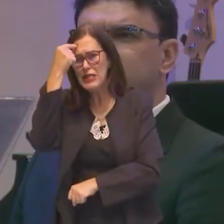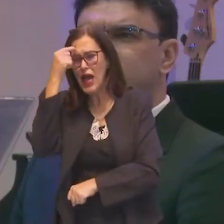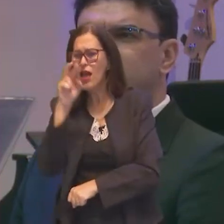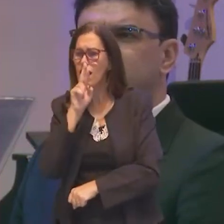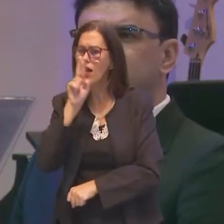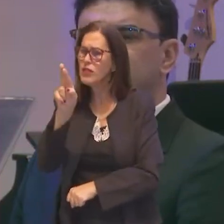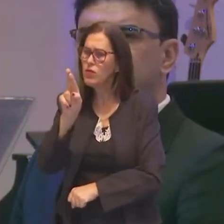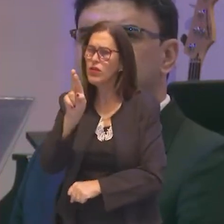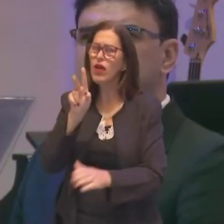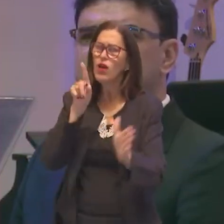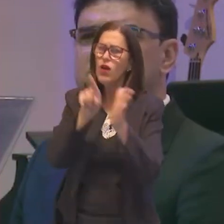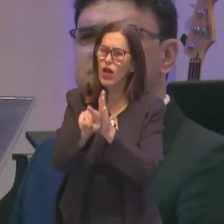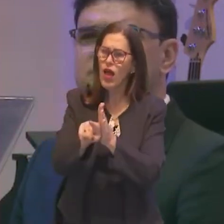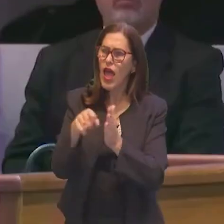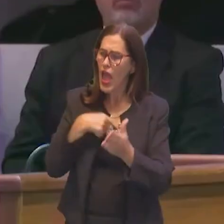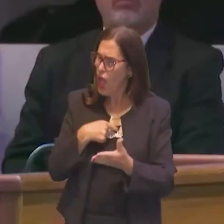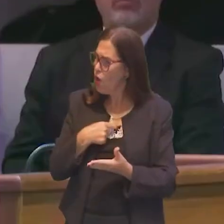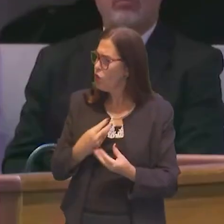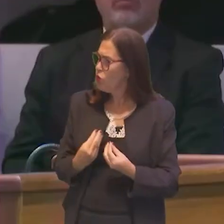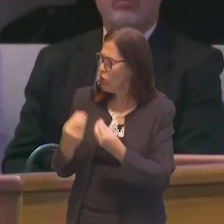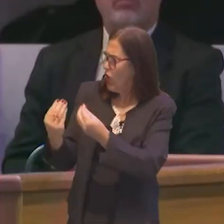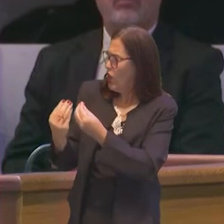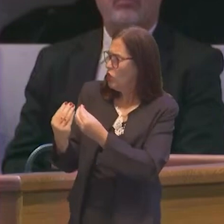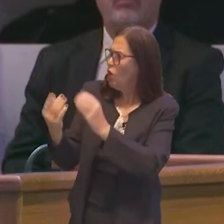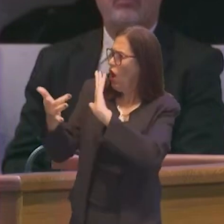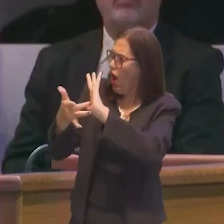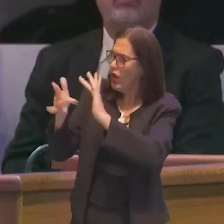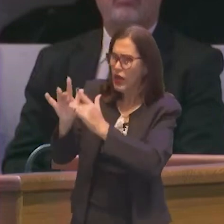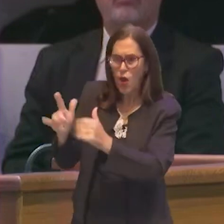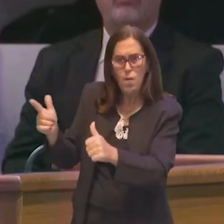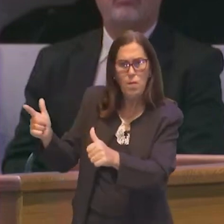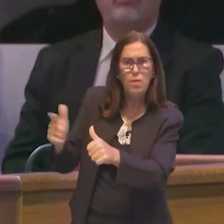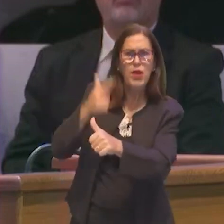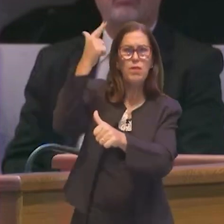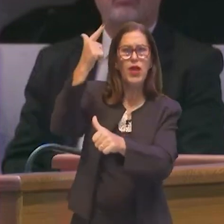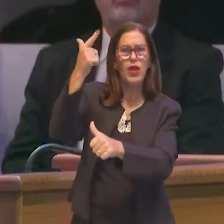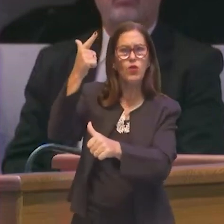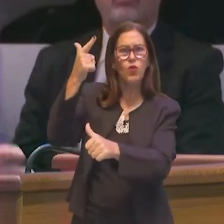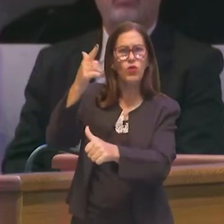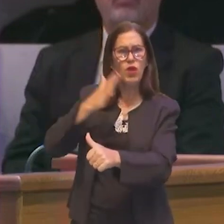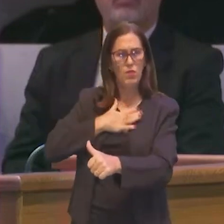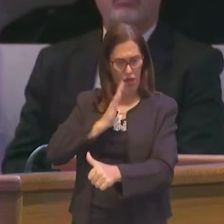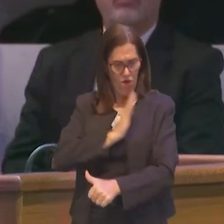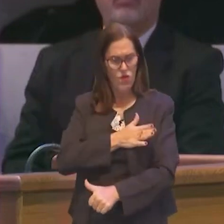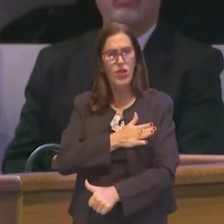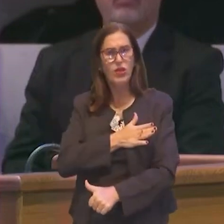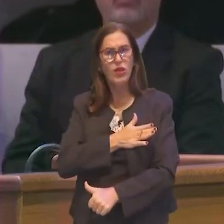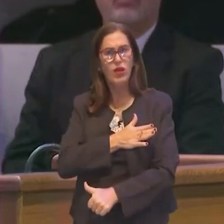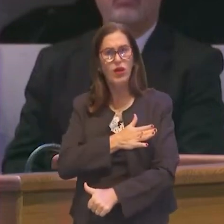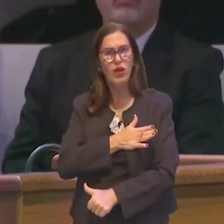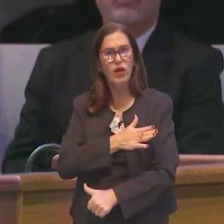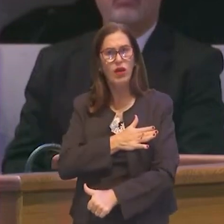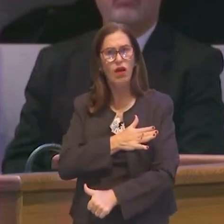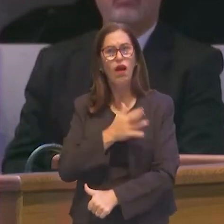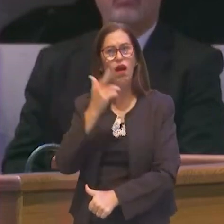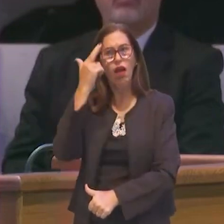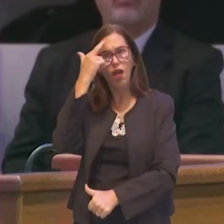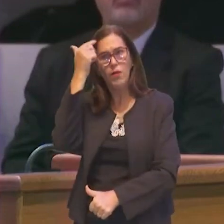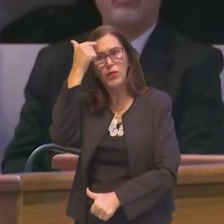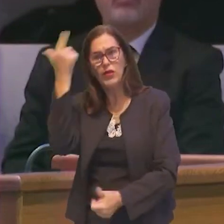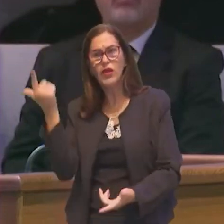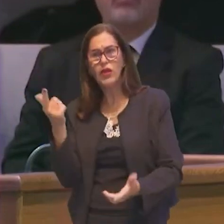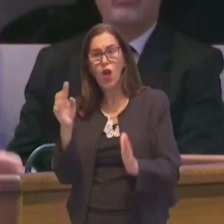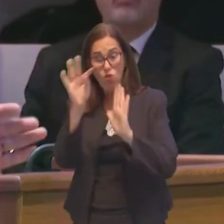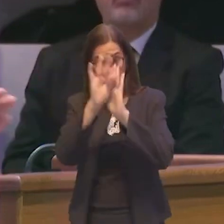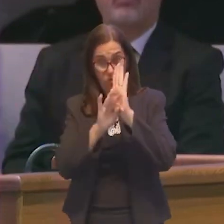responder esta pergunta: eu estou dando a Cristo o primeiro lugar em minha vida? Esta é a reflexão. E neste